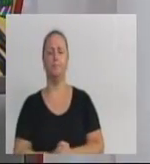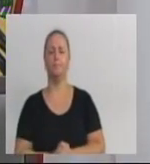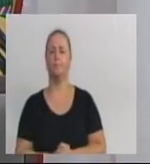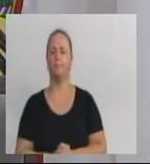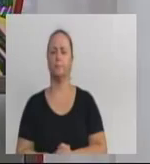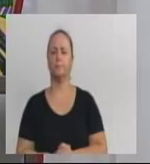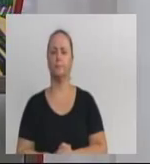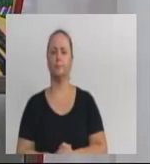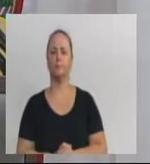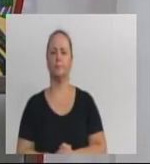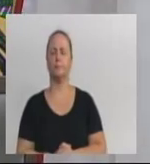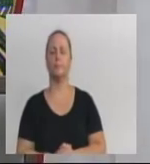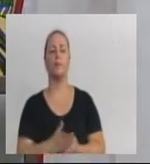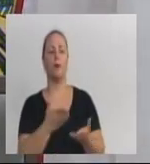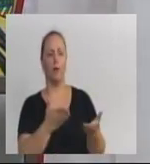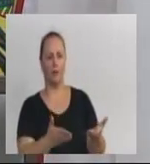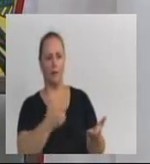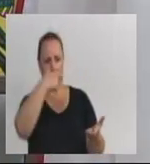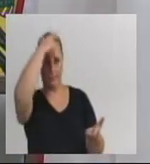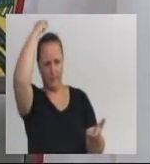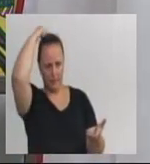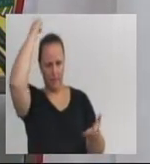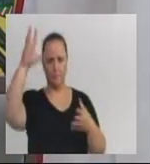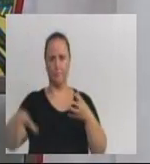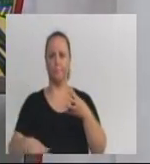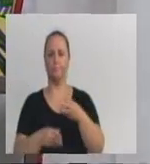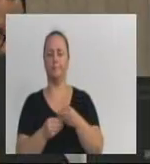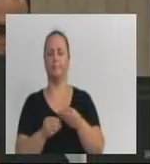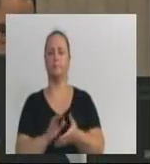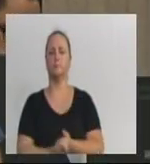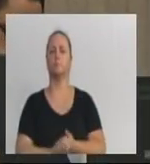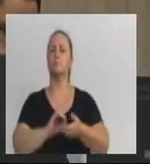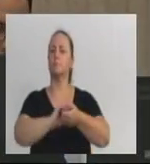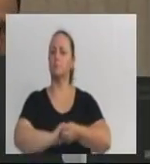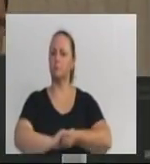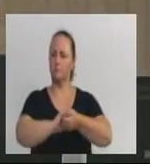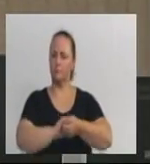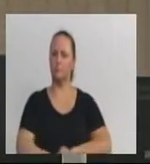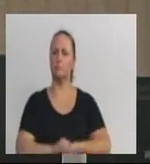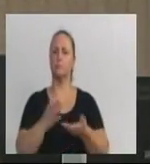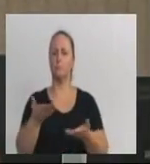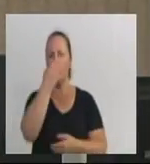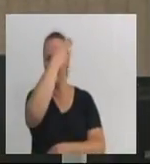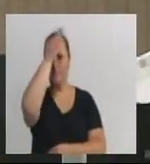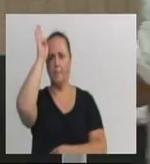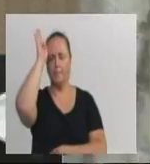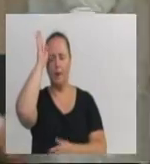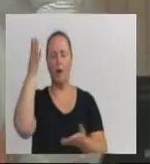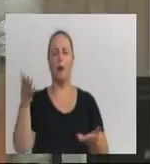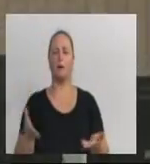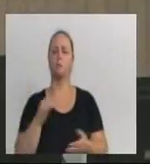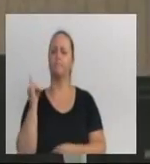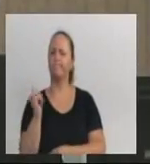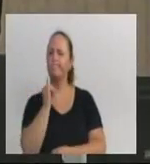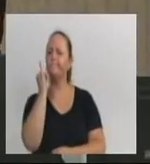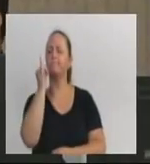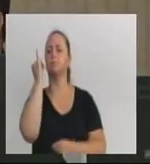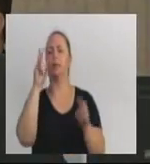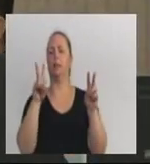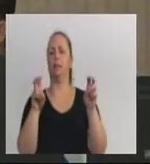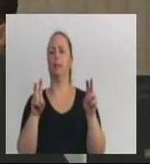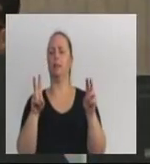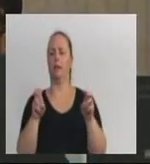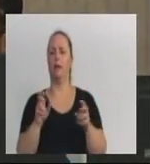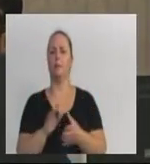Vereador Adriano Pereira, em a parte. Doutor Mário, quero cumprimentar por trazer realmente esse tema importante. De fato, o tema da campanha da